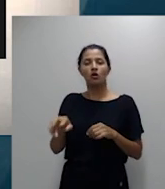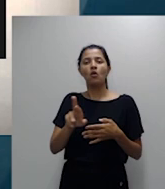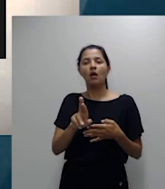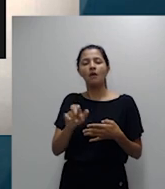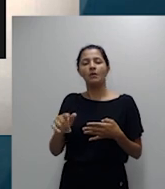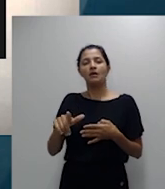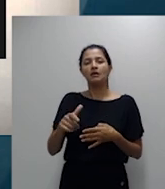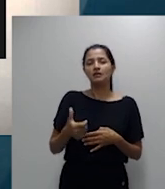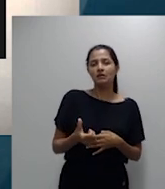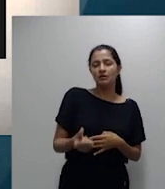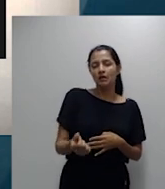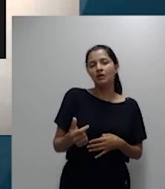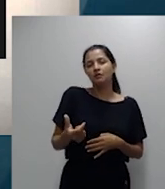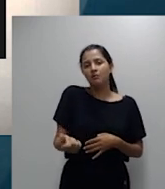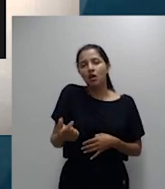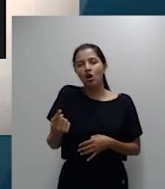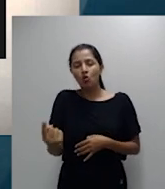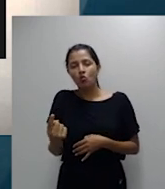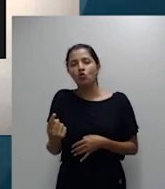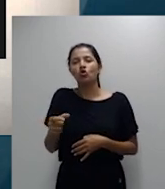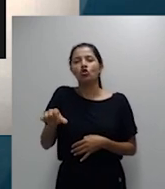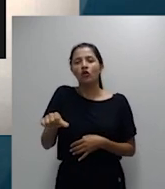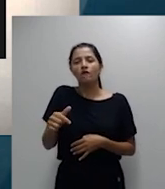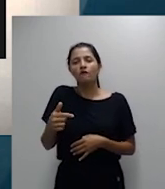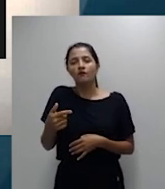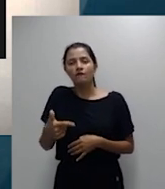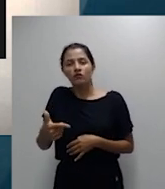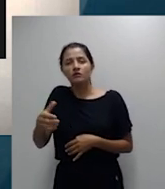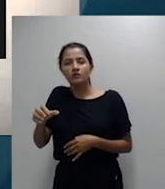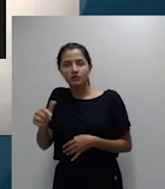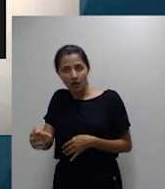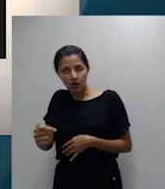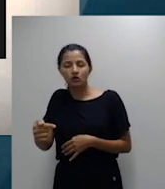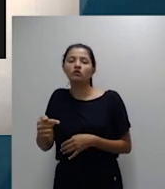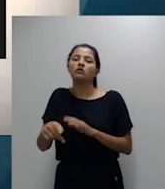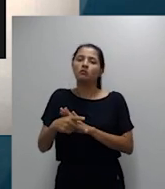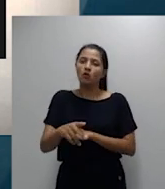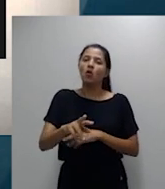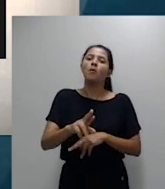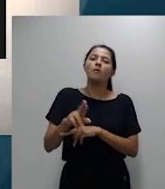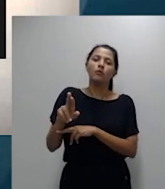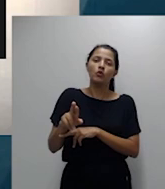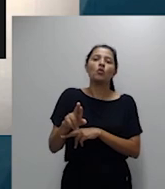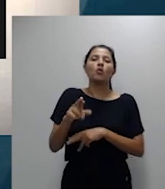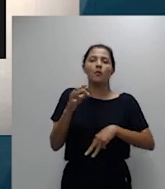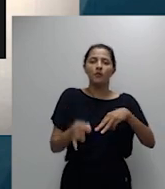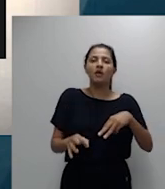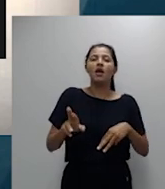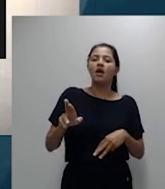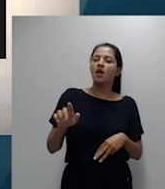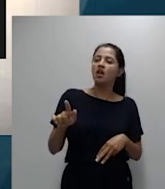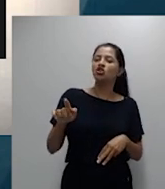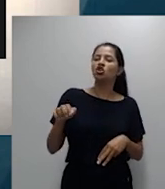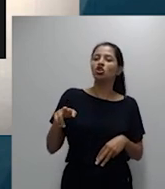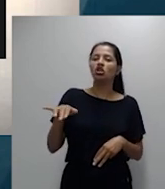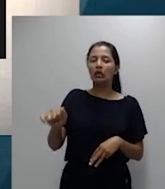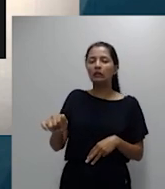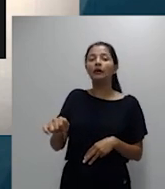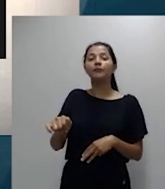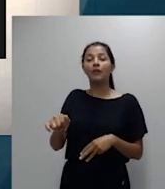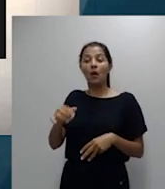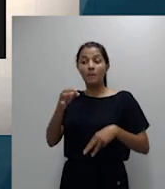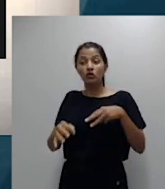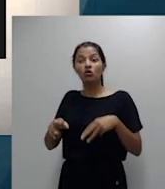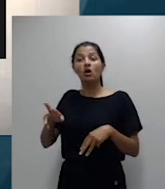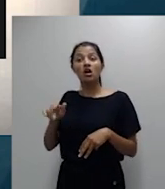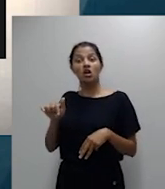16 61027 ela autoria do ministro ministra Regina pedir o visto neste Gurgel eu pelo